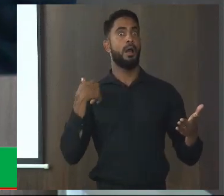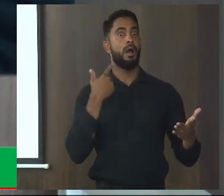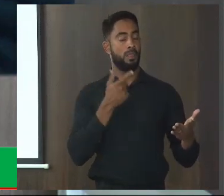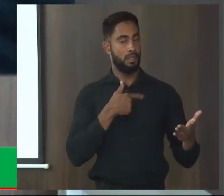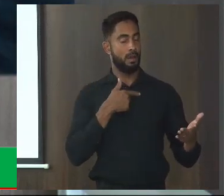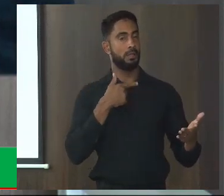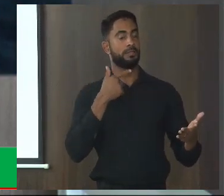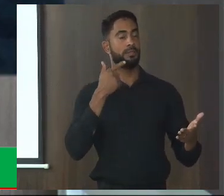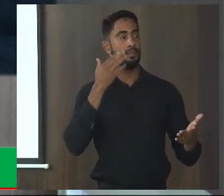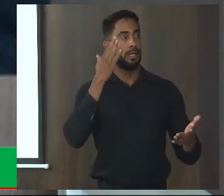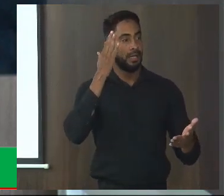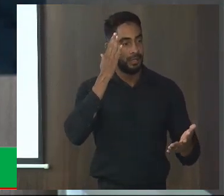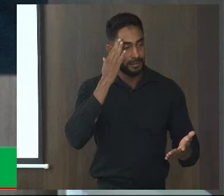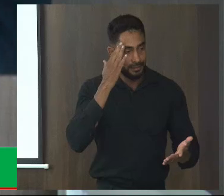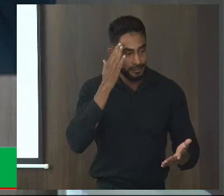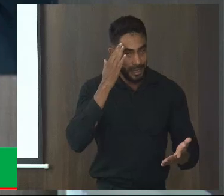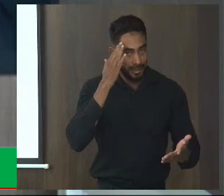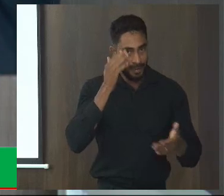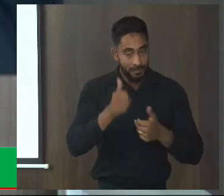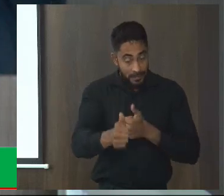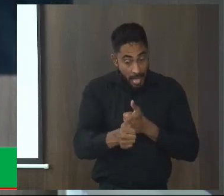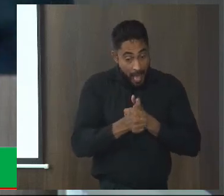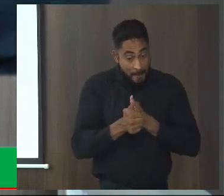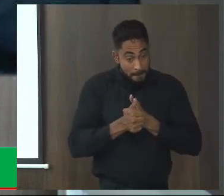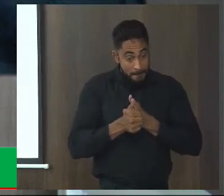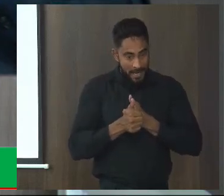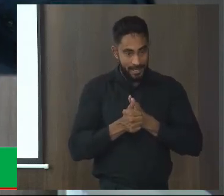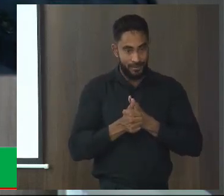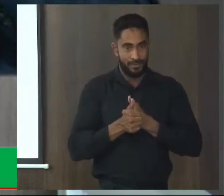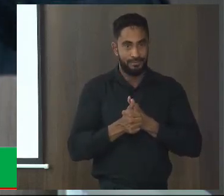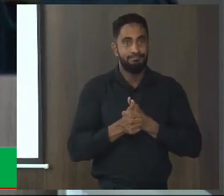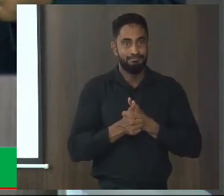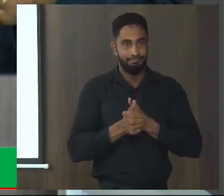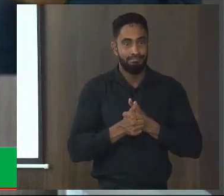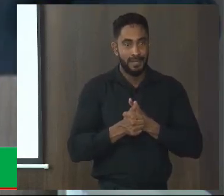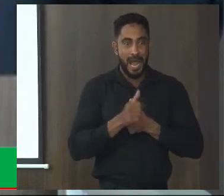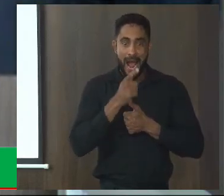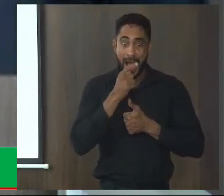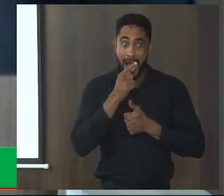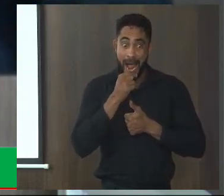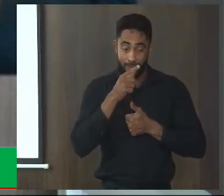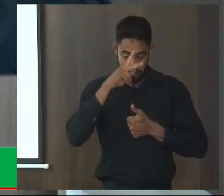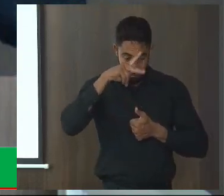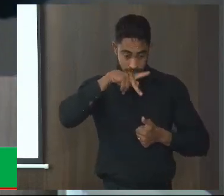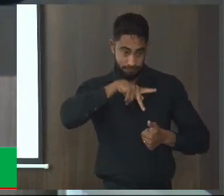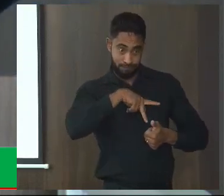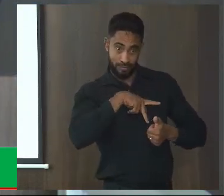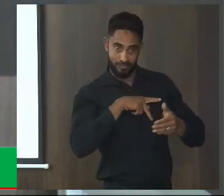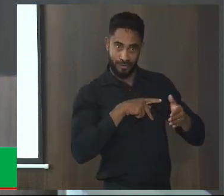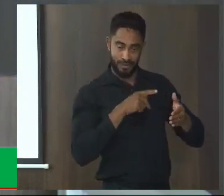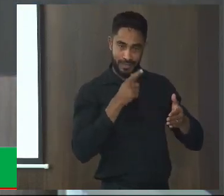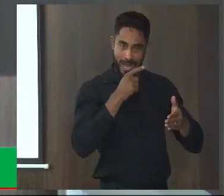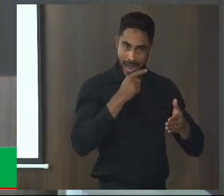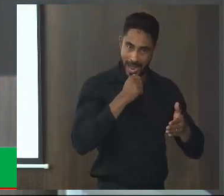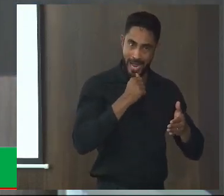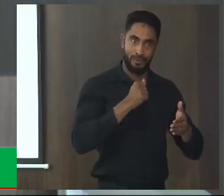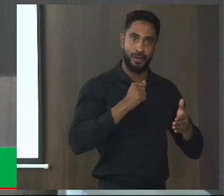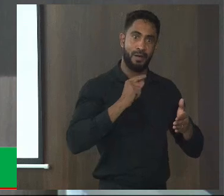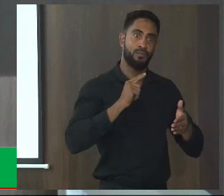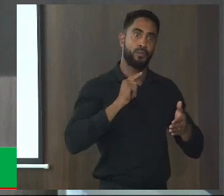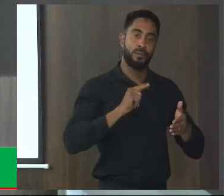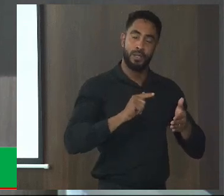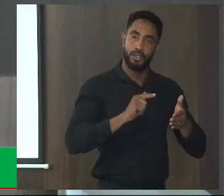abaixo da barragem de rejeito, que é a nossa barragem de água, que mantém a água de Janaúba,